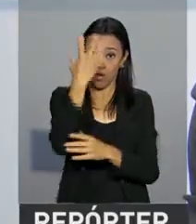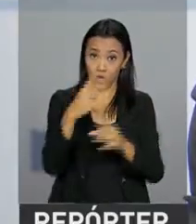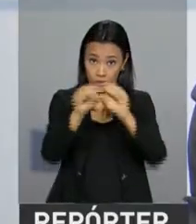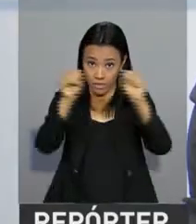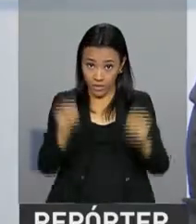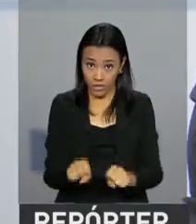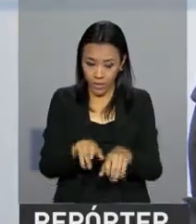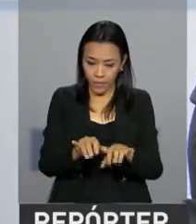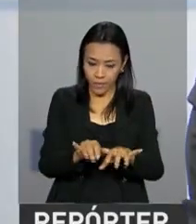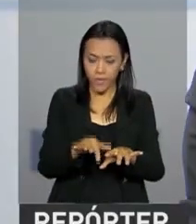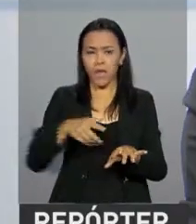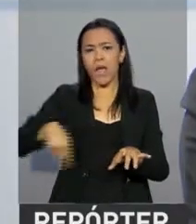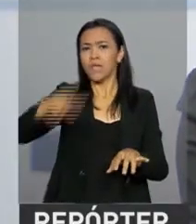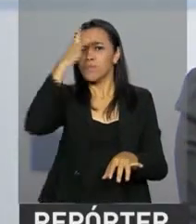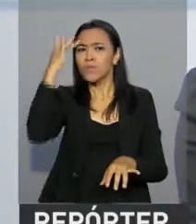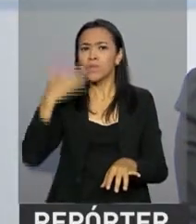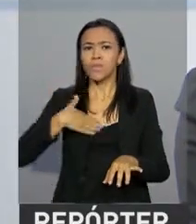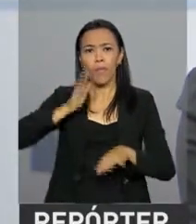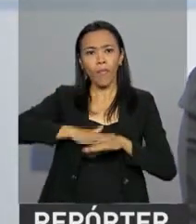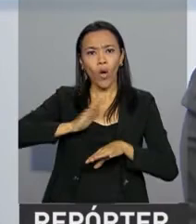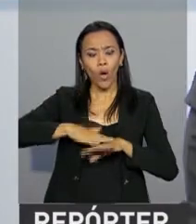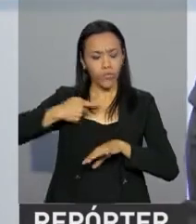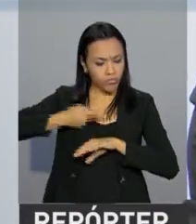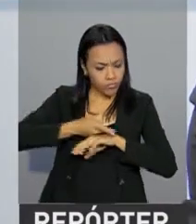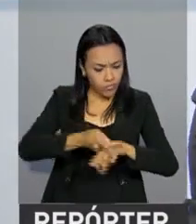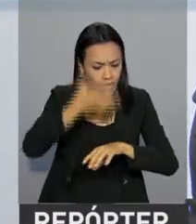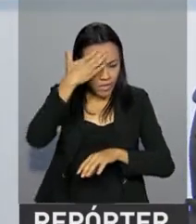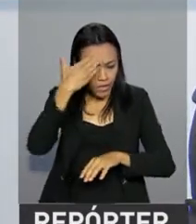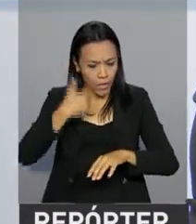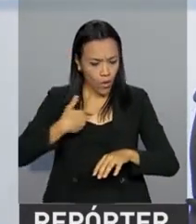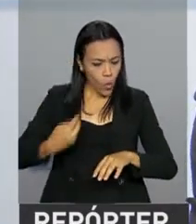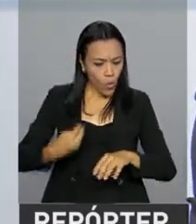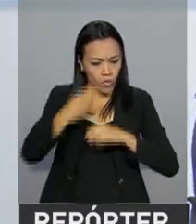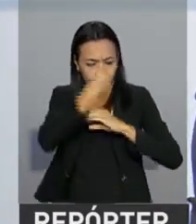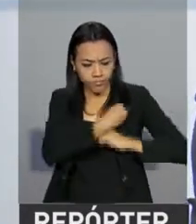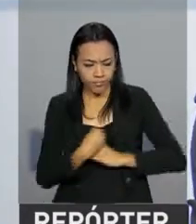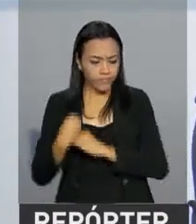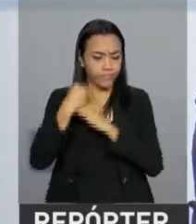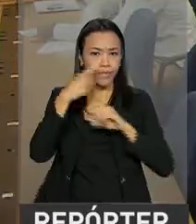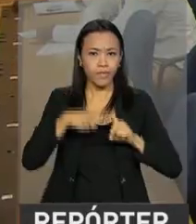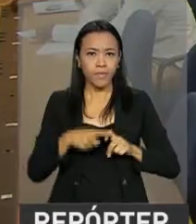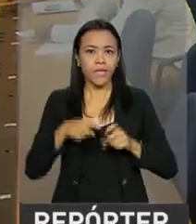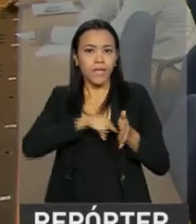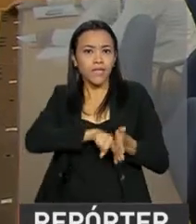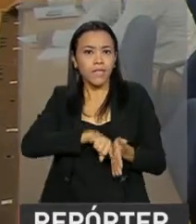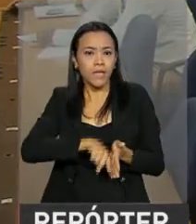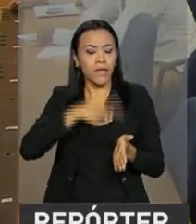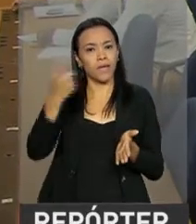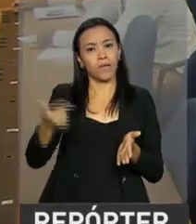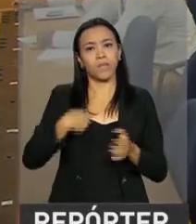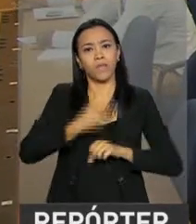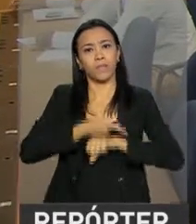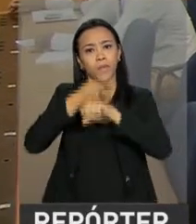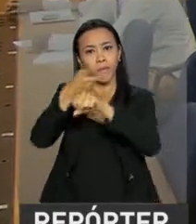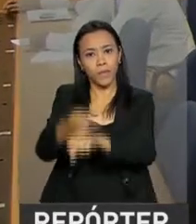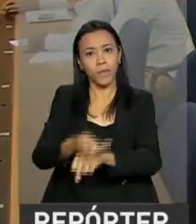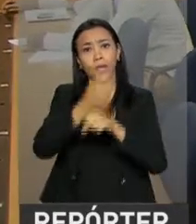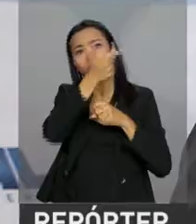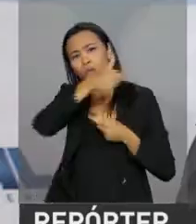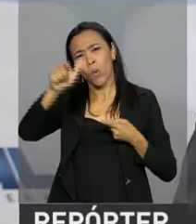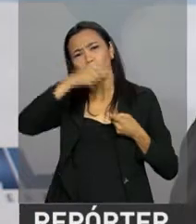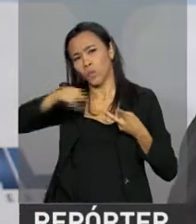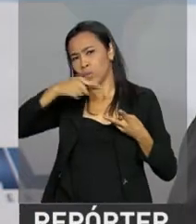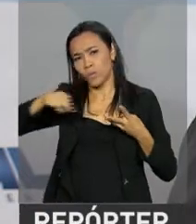os pacientes vão ter acesso ao seu próprio histórico de atendimento como resultado de exames encaminhamentos e remédios prescritos